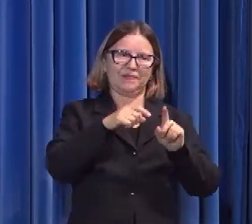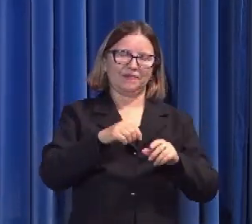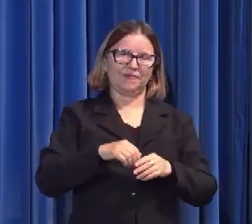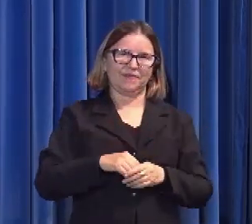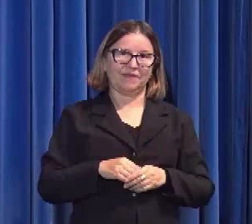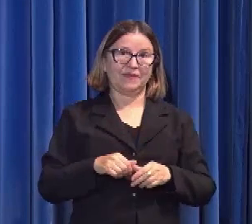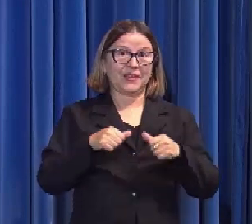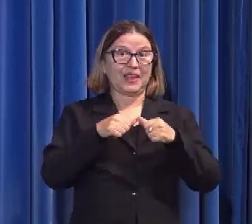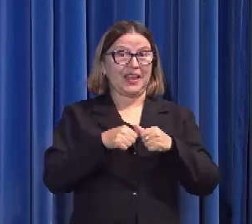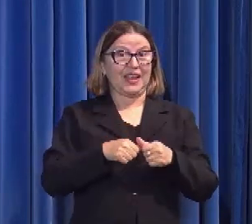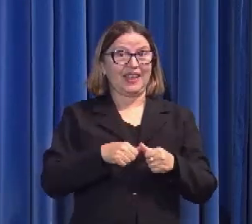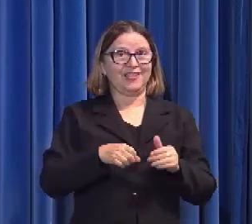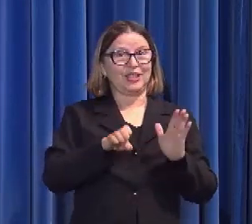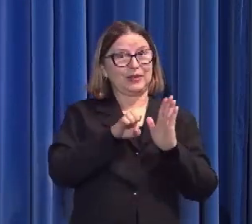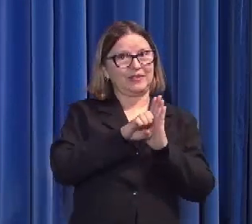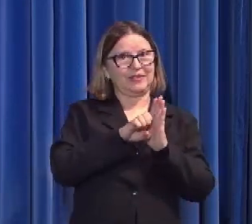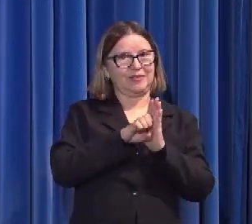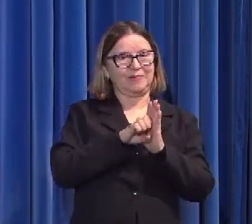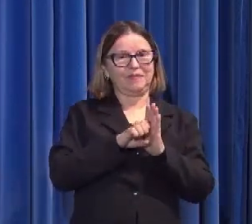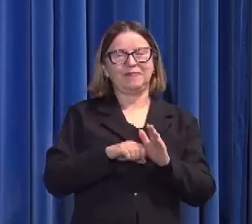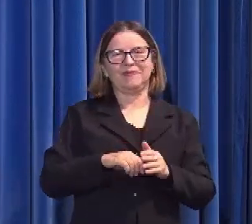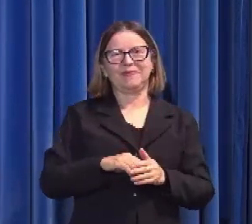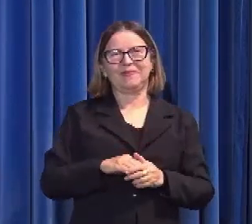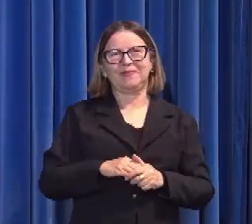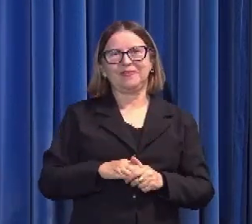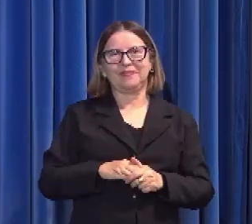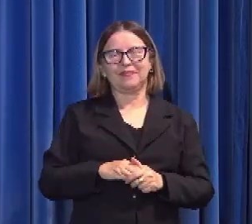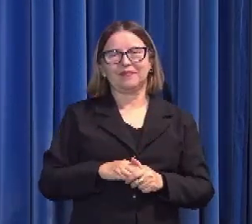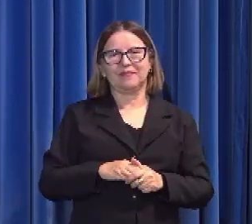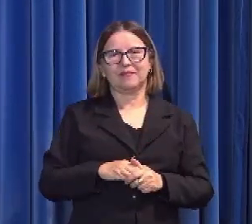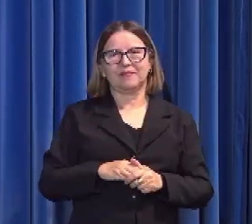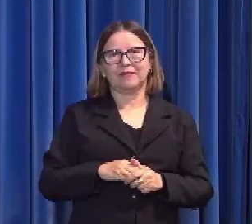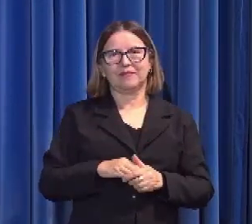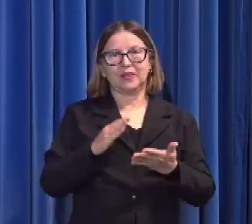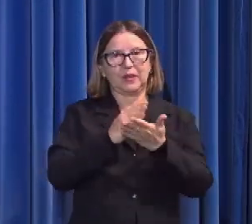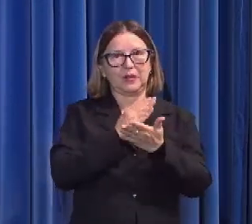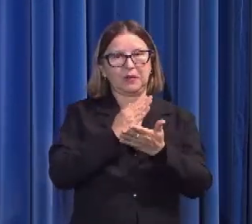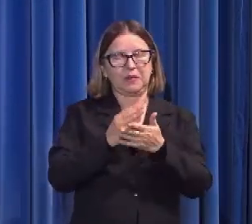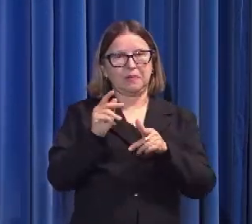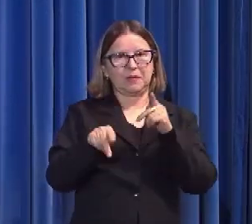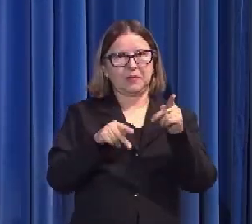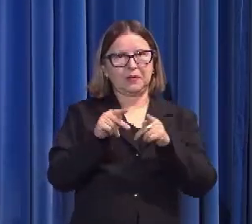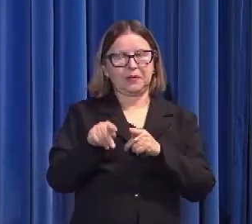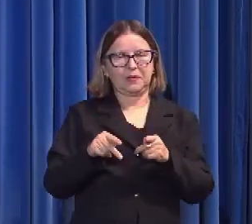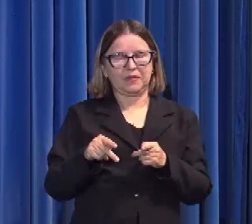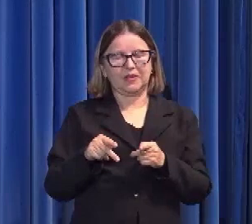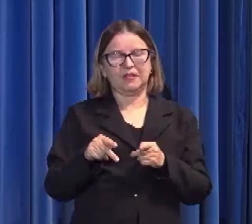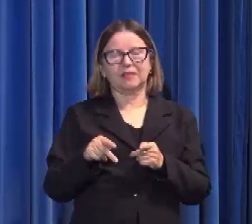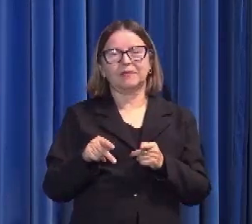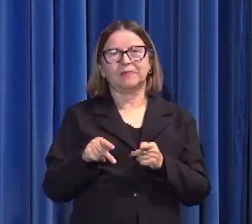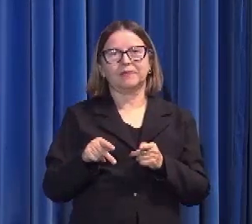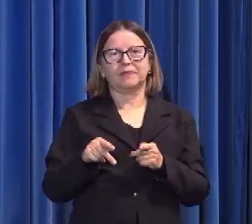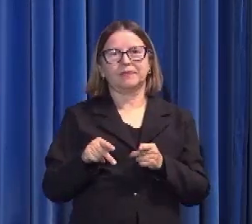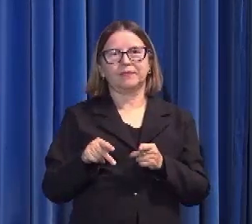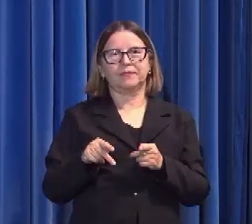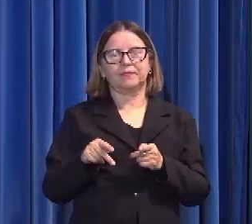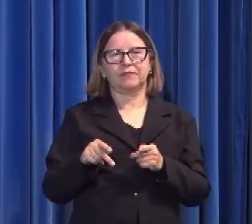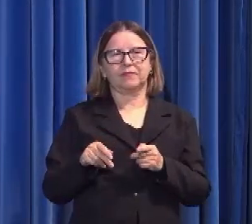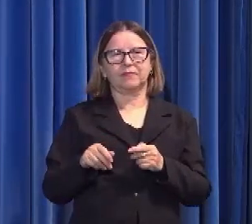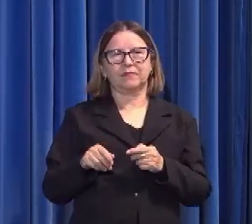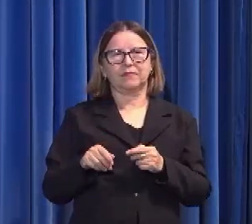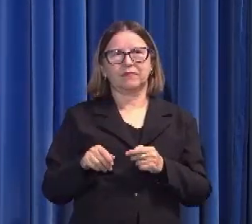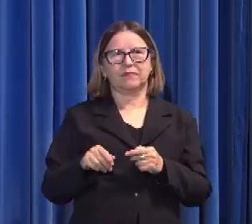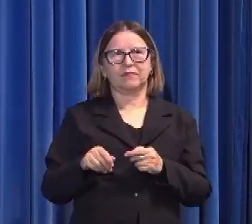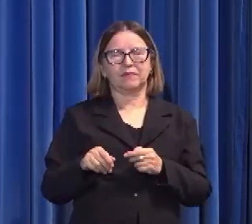e esse é o exemplo em algumas pessoas entregam suas vidas o sentido literal